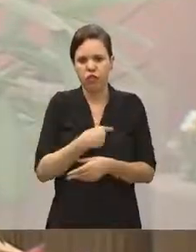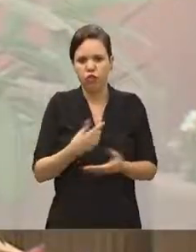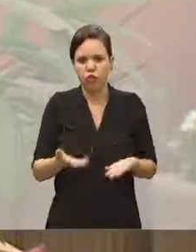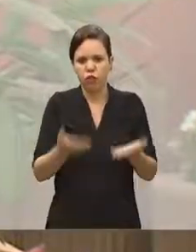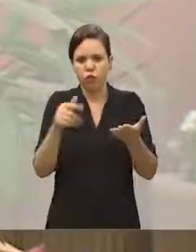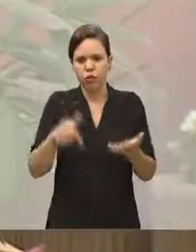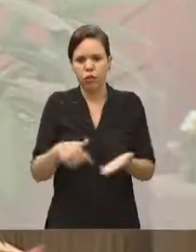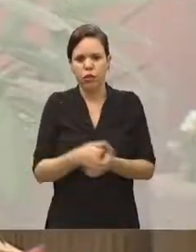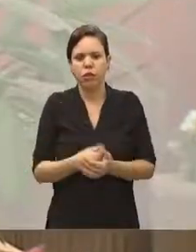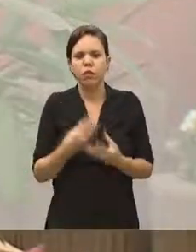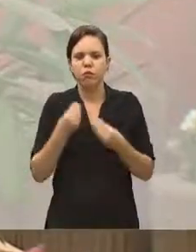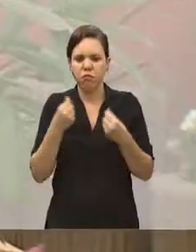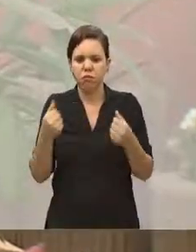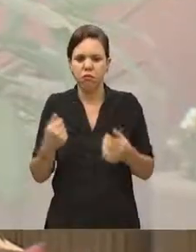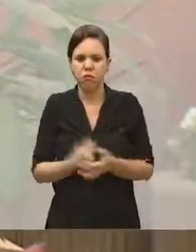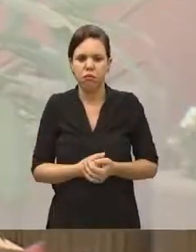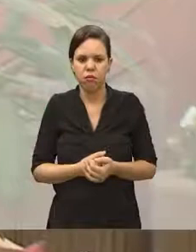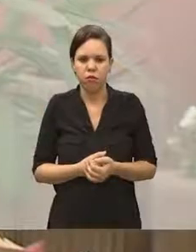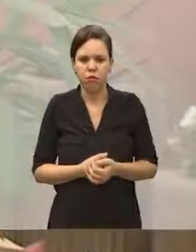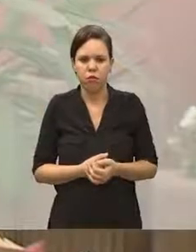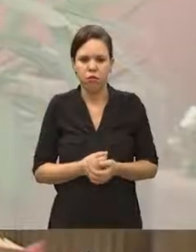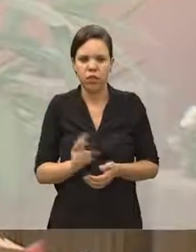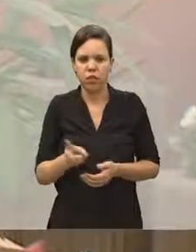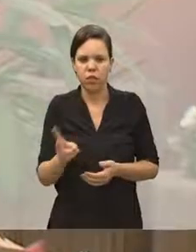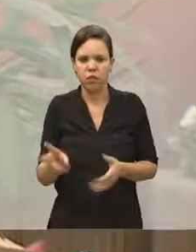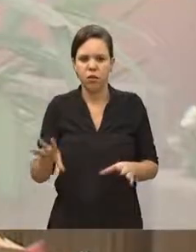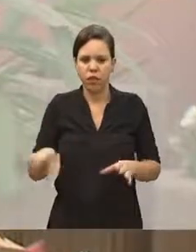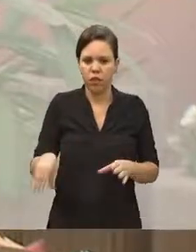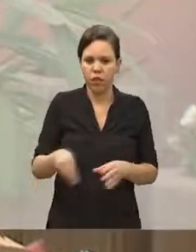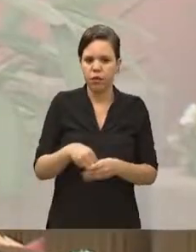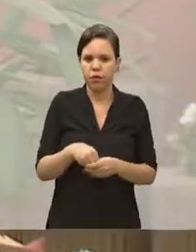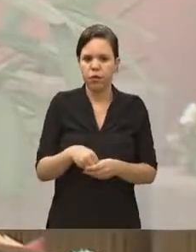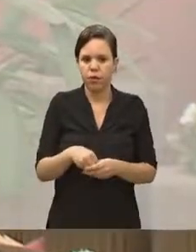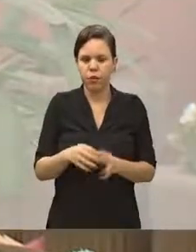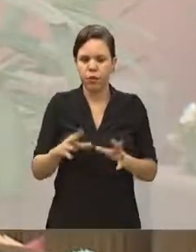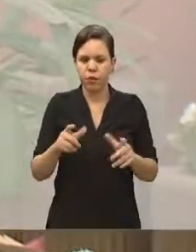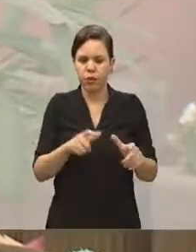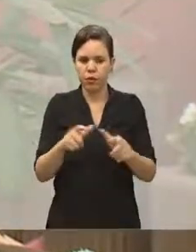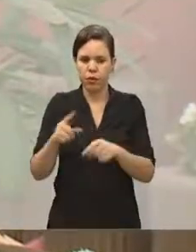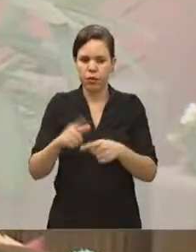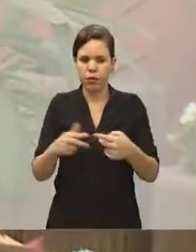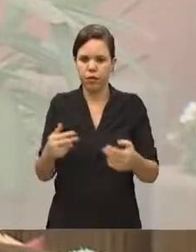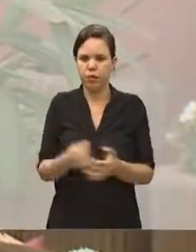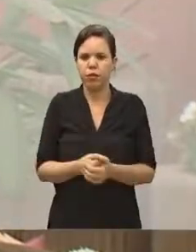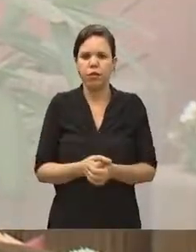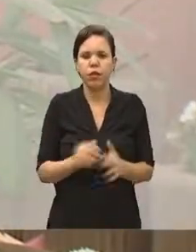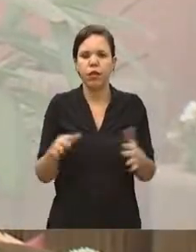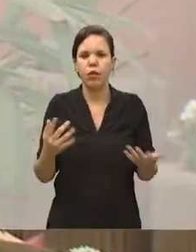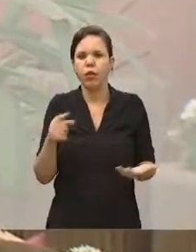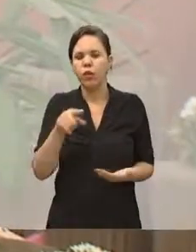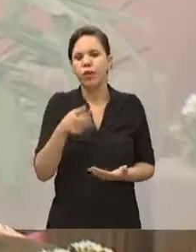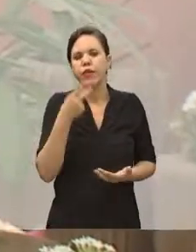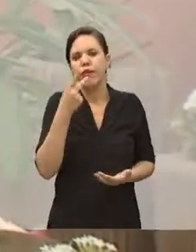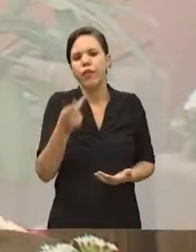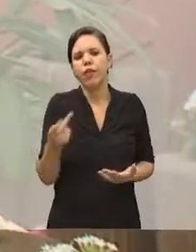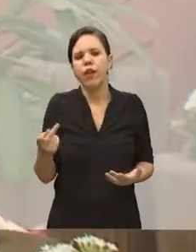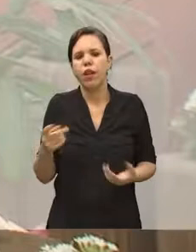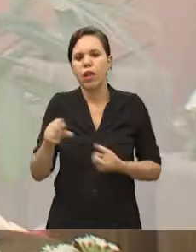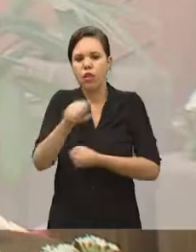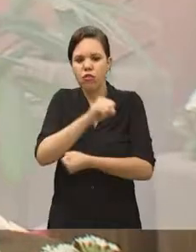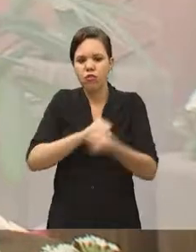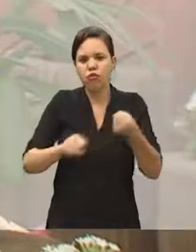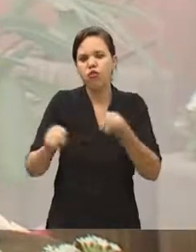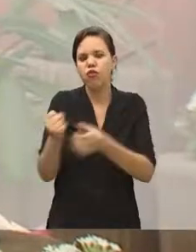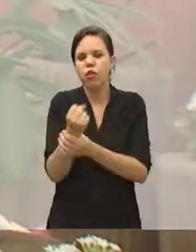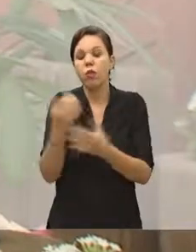cá e com muita qualidade. Então, assim, a beleza está sempre agregada em todas essas peças. Quando você fala que sustentabilidade